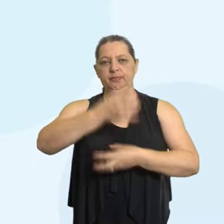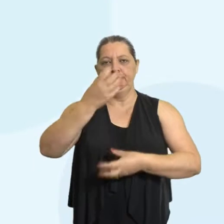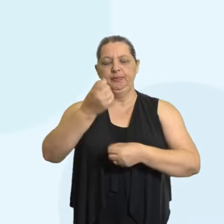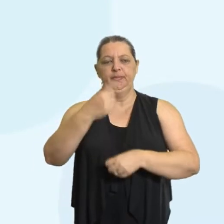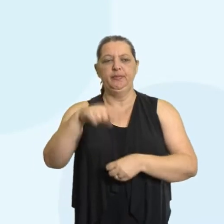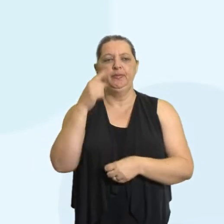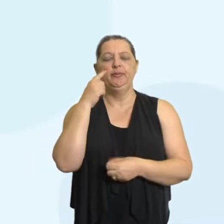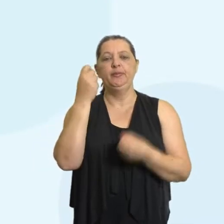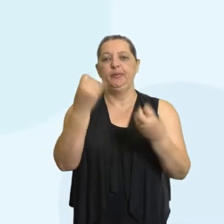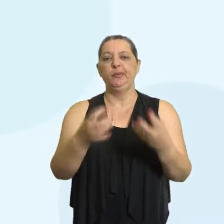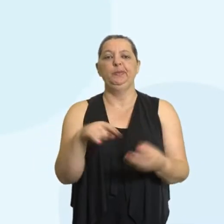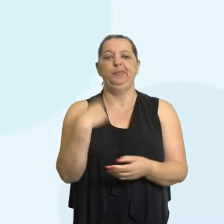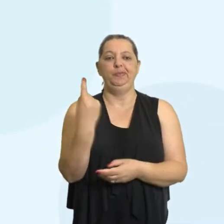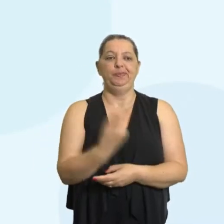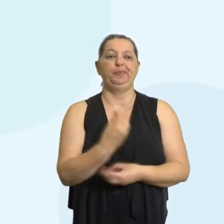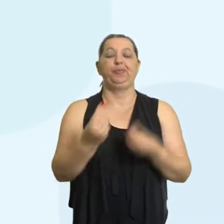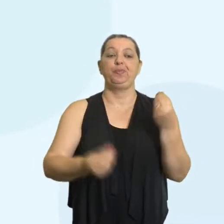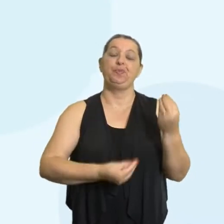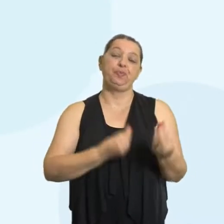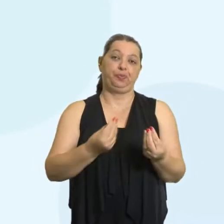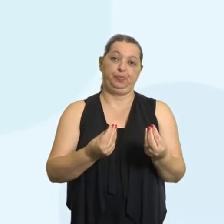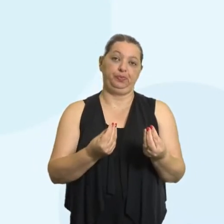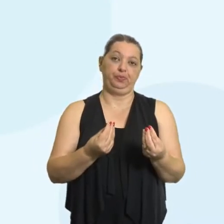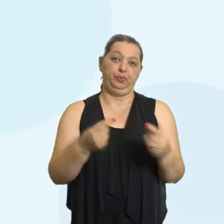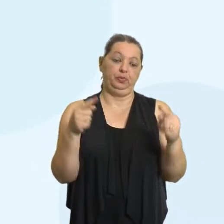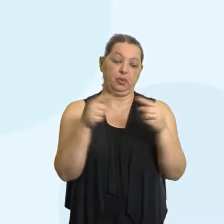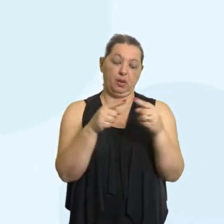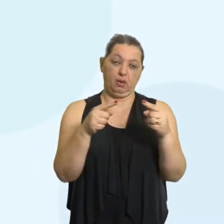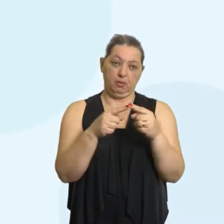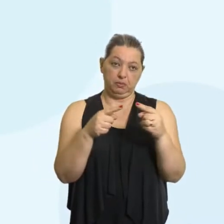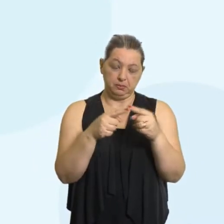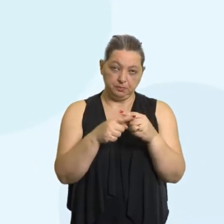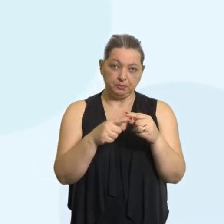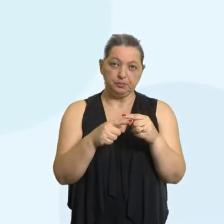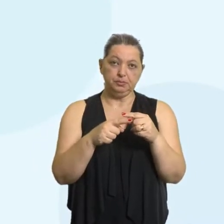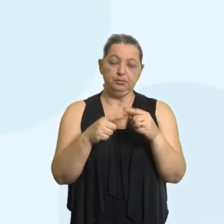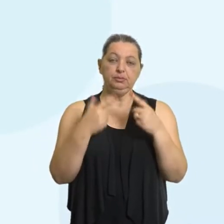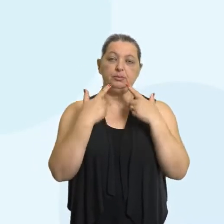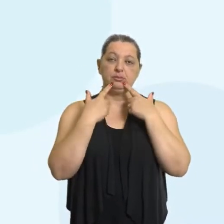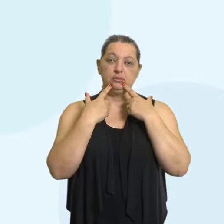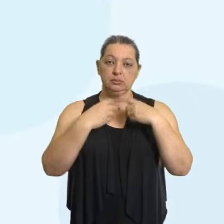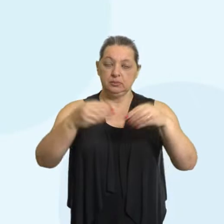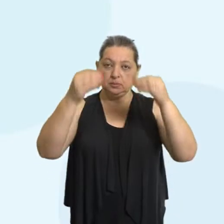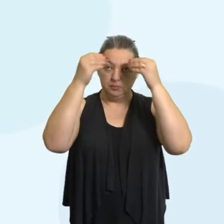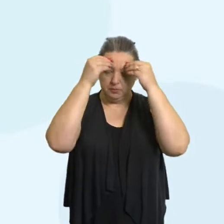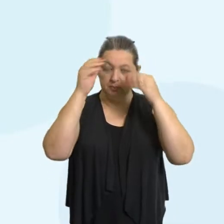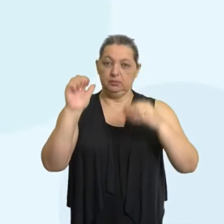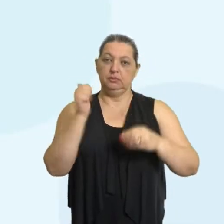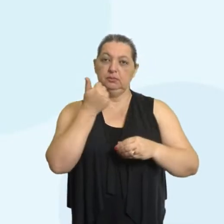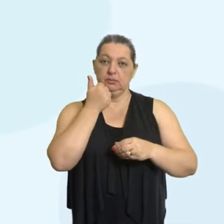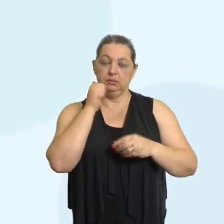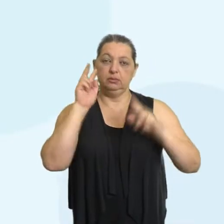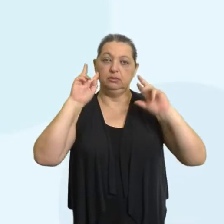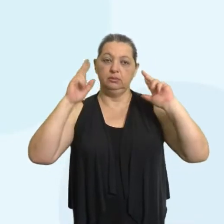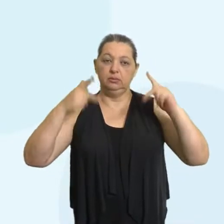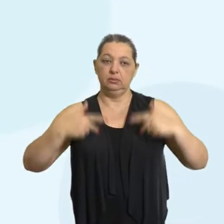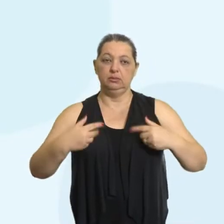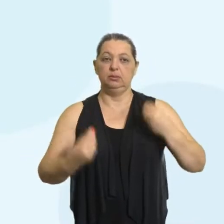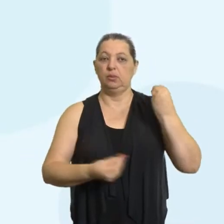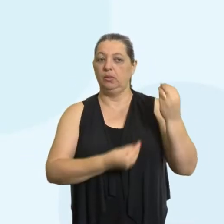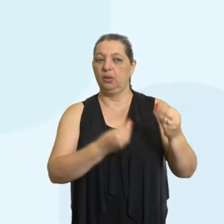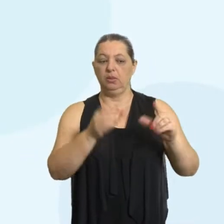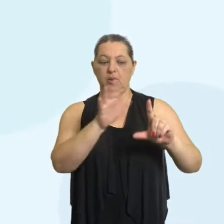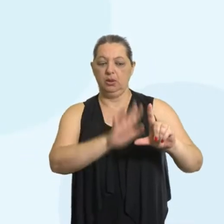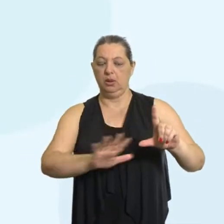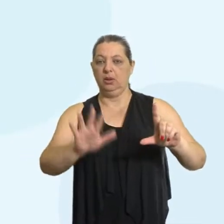vocês contar para gente como é que a gente pode ligar as linguagens e ciências humanas partindo dessa pintura do agente delator